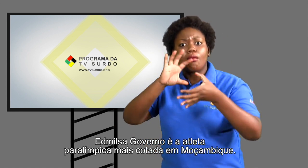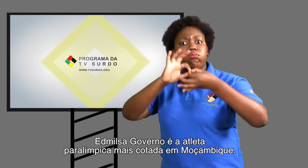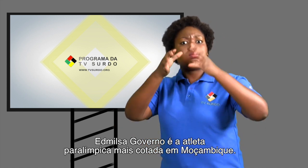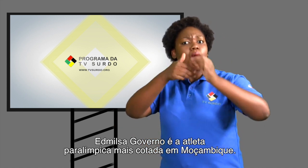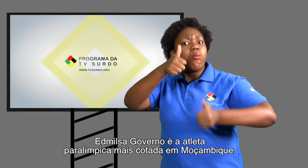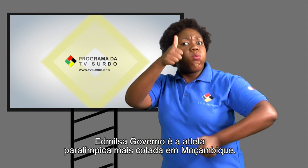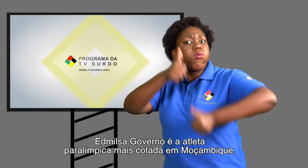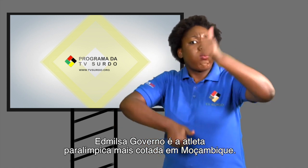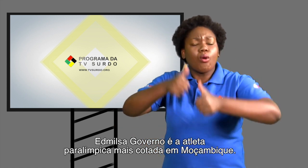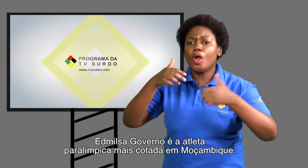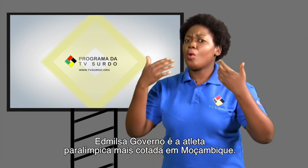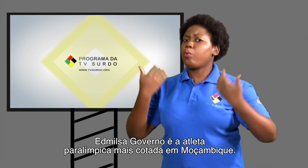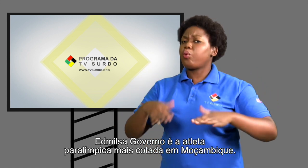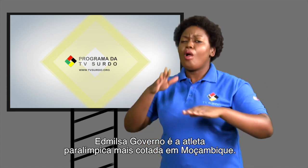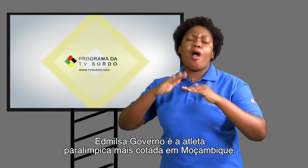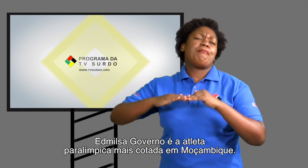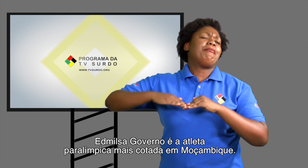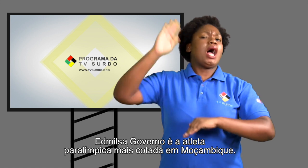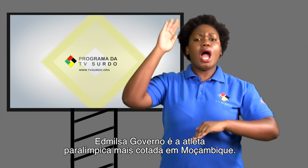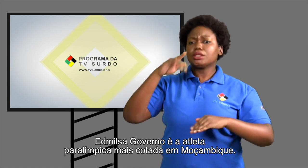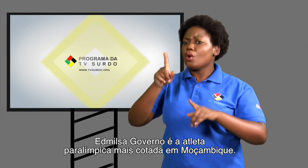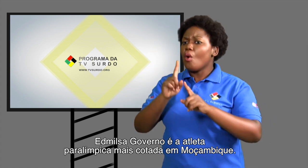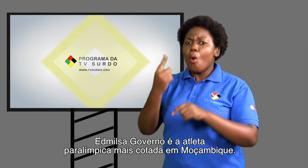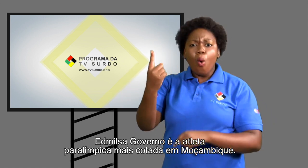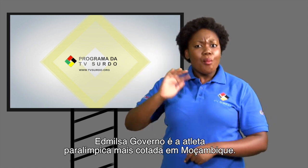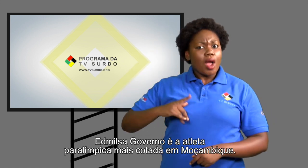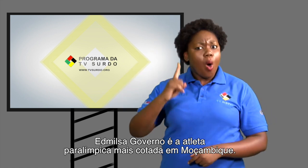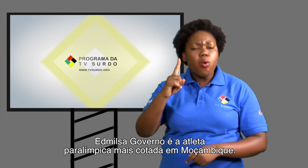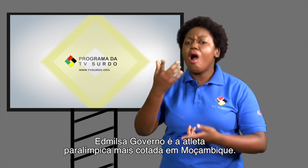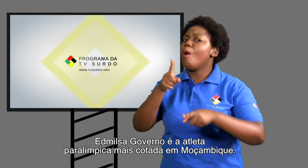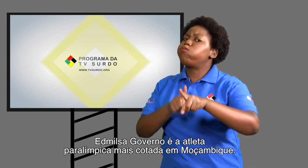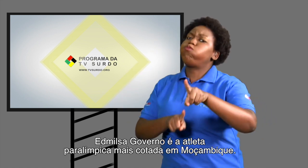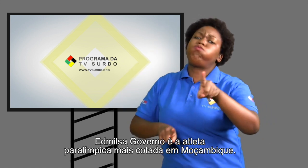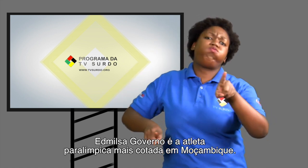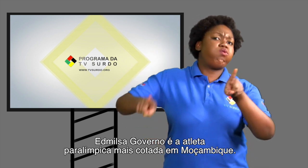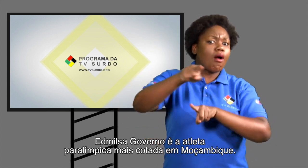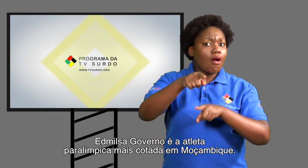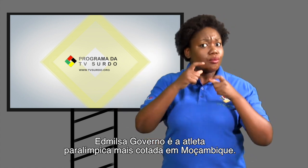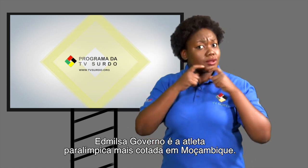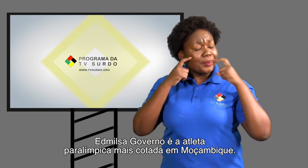Edmilsa Governo é a atleta paralímpica mais destacada em Moçambique.